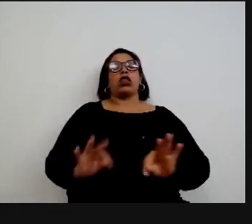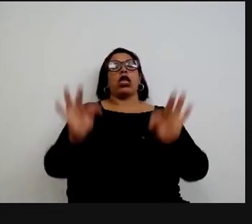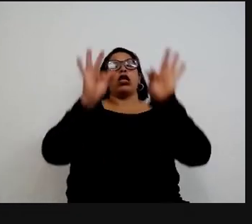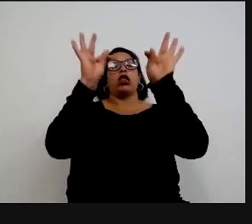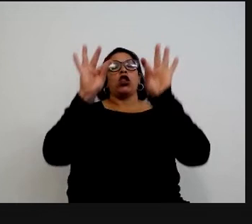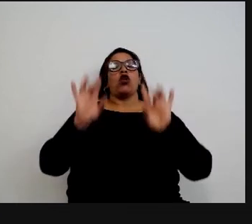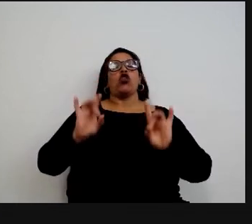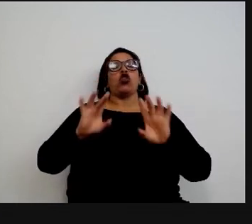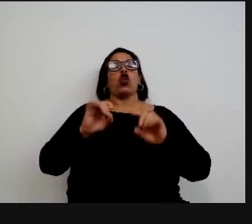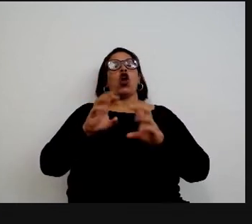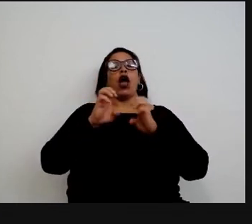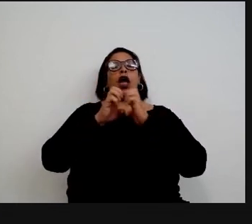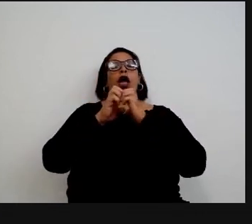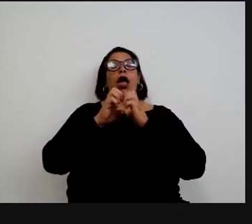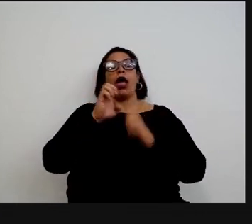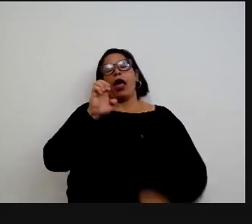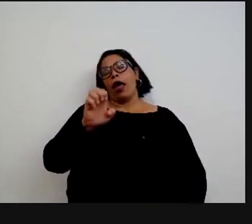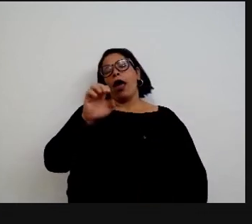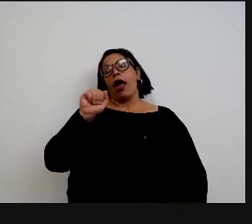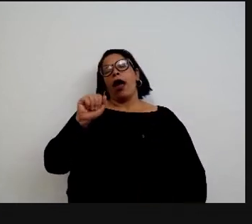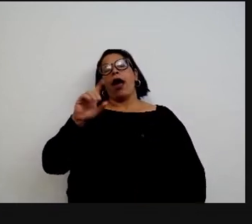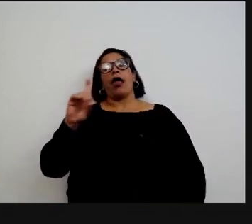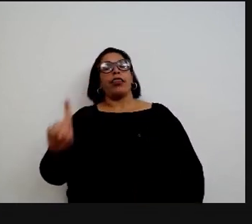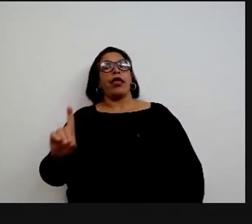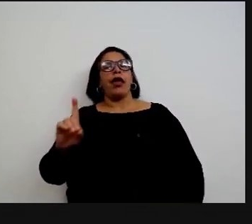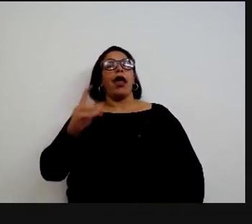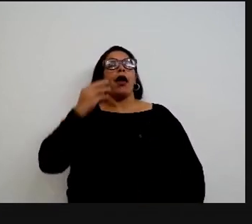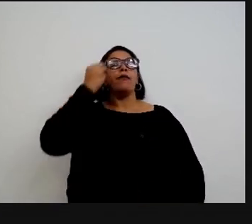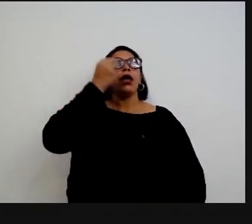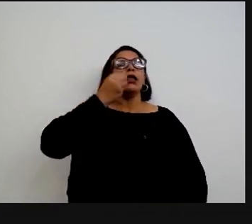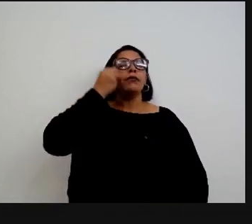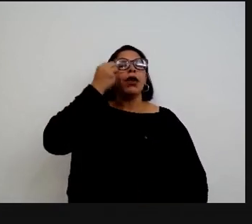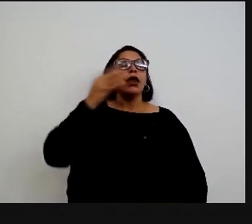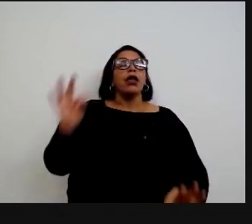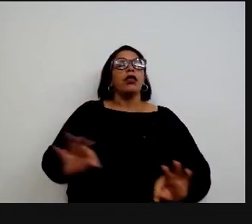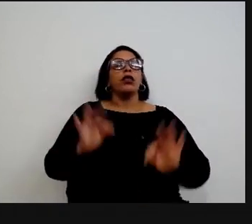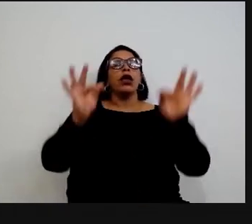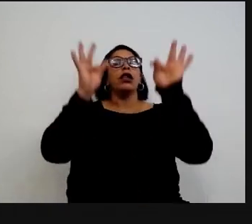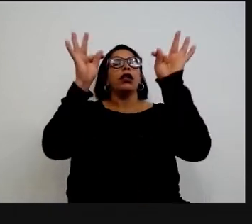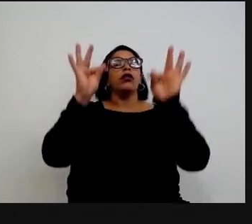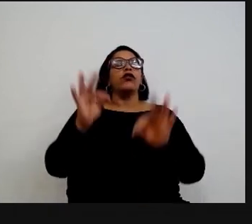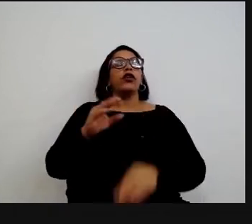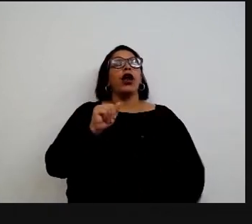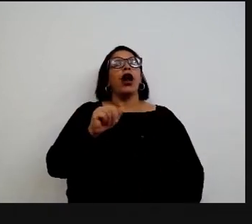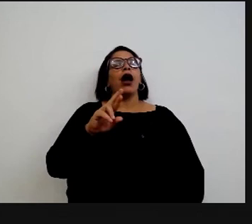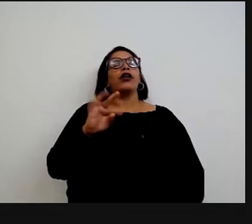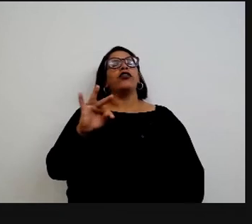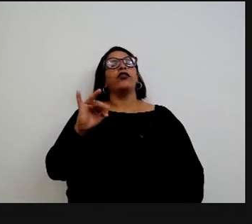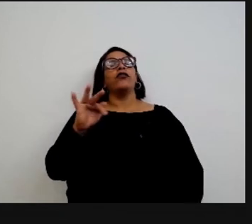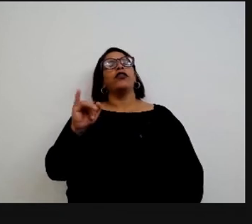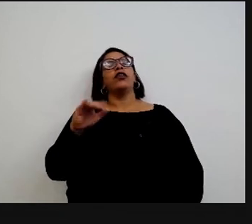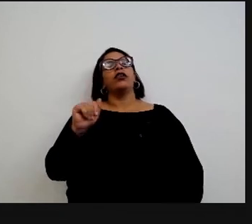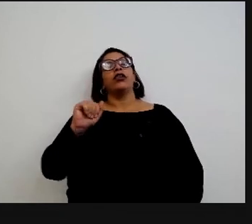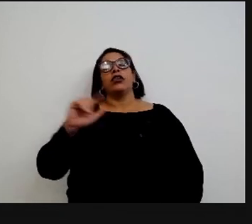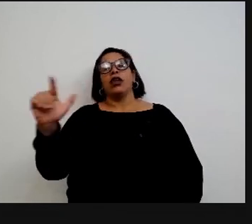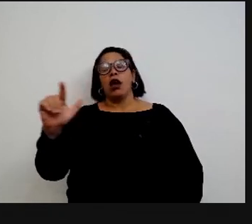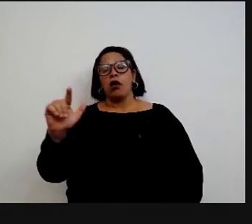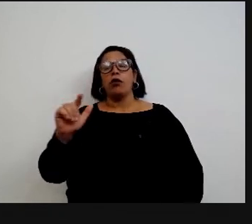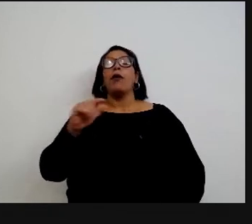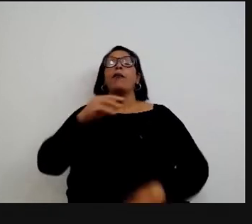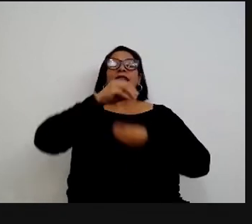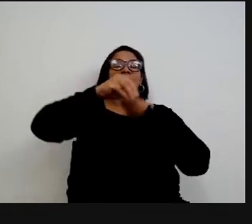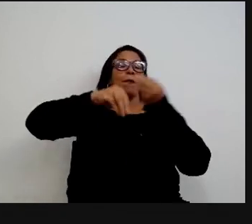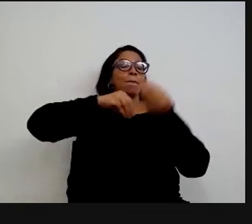tem que ser só na EAD, dando a melhor experiência para o usuário com tecnologia de inteligência artificial. Não, né? Nós temos